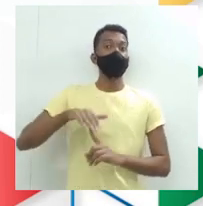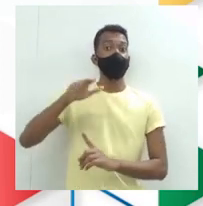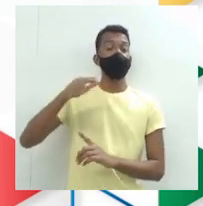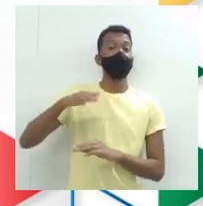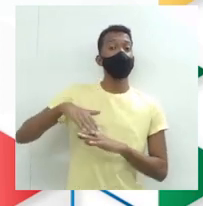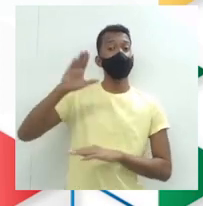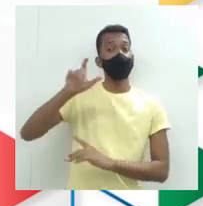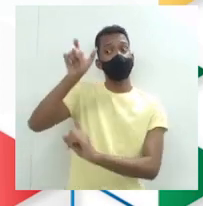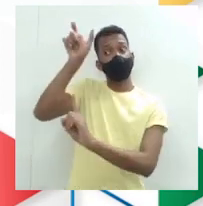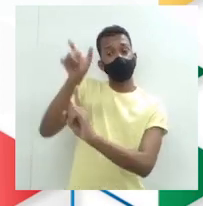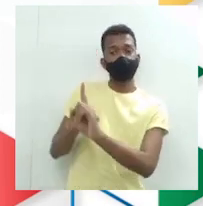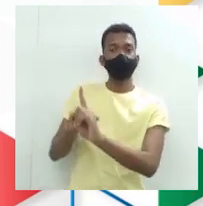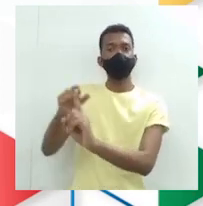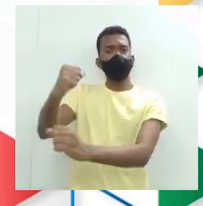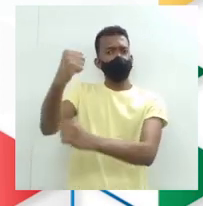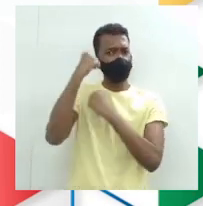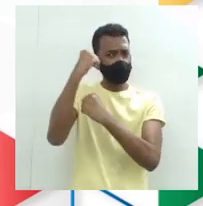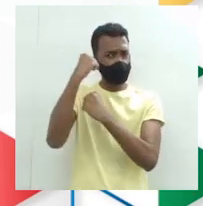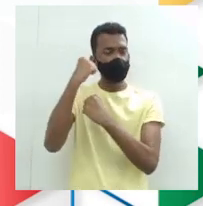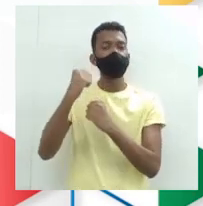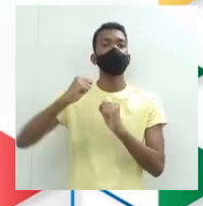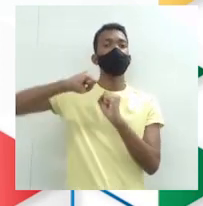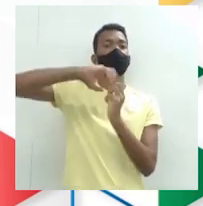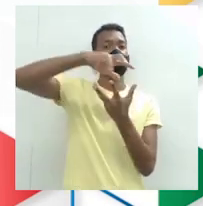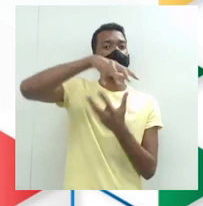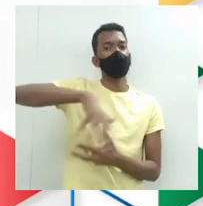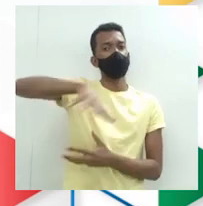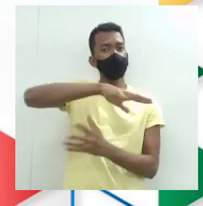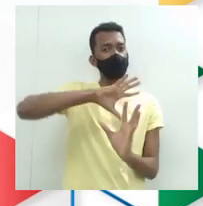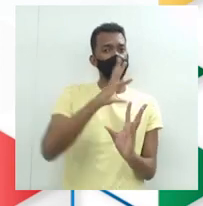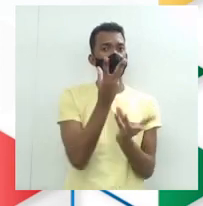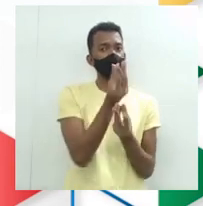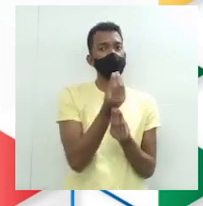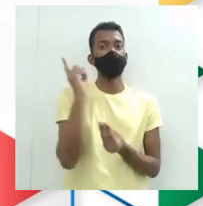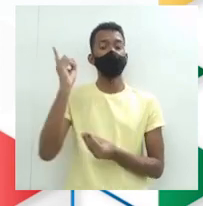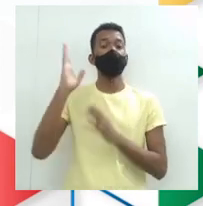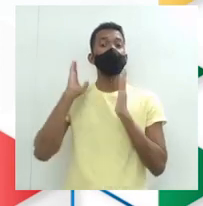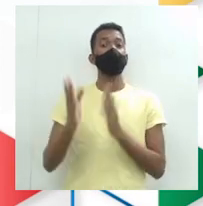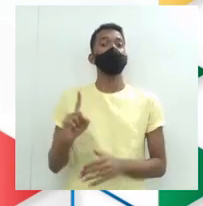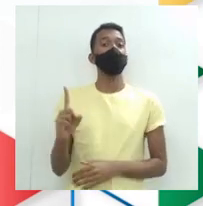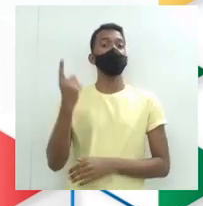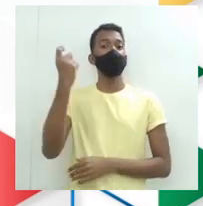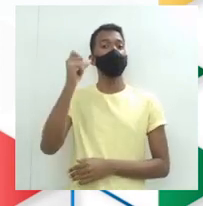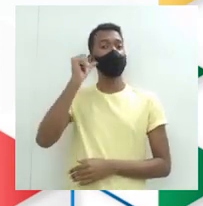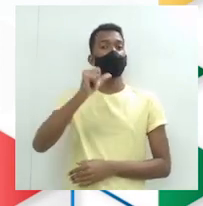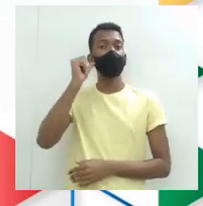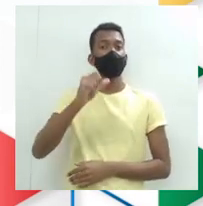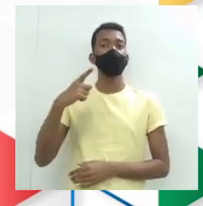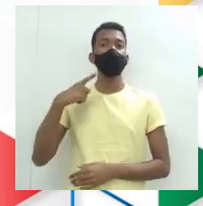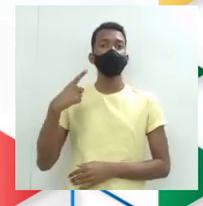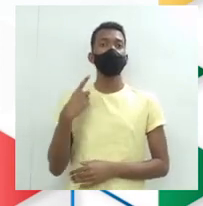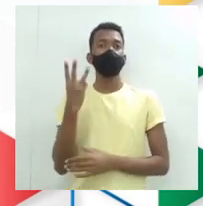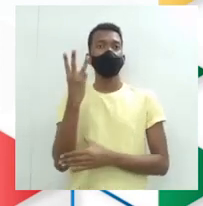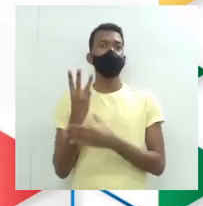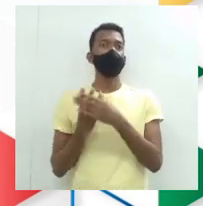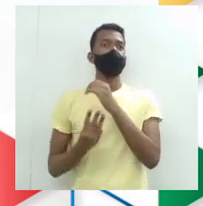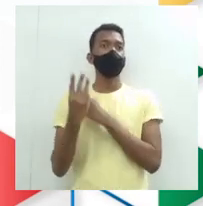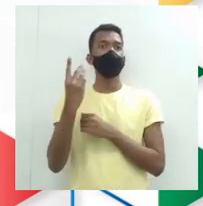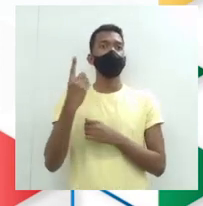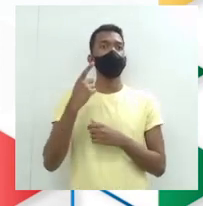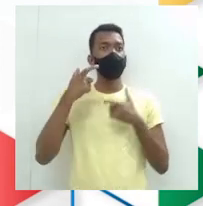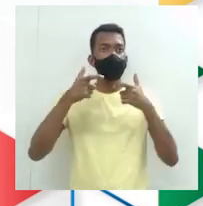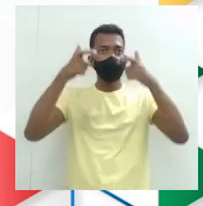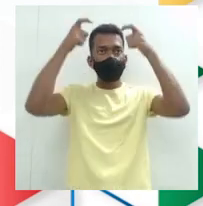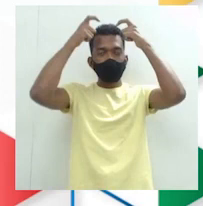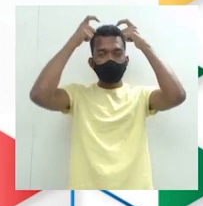figuras mais fortes, inclusive no mundo da arte, e ela foi a única a realizar a tríplice coroa de atuação